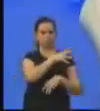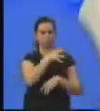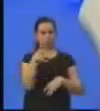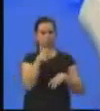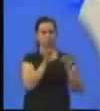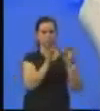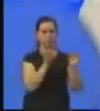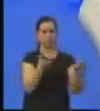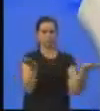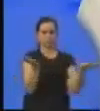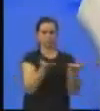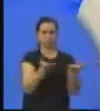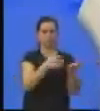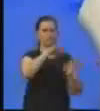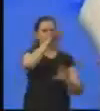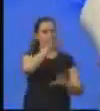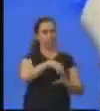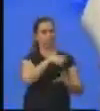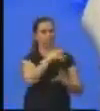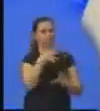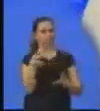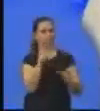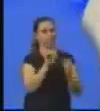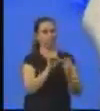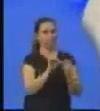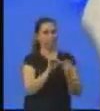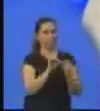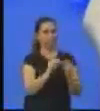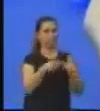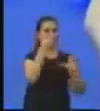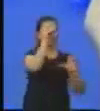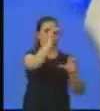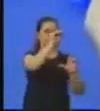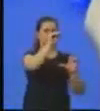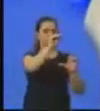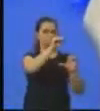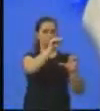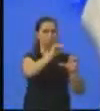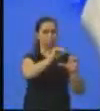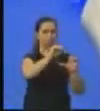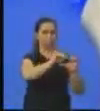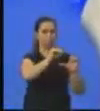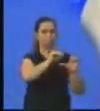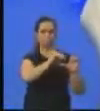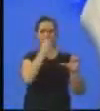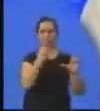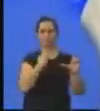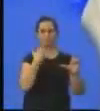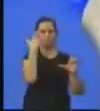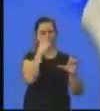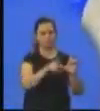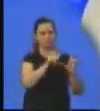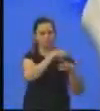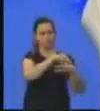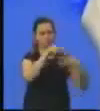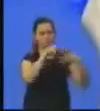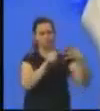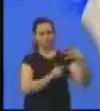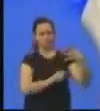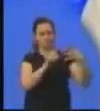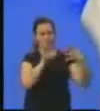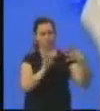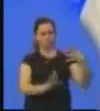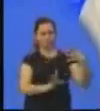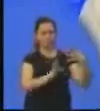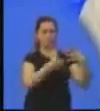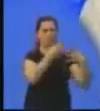detalhe agora é que a nossa tabela vai ser vão ser colocados os outros valores. Se você pegar só os quatro,